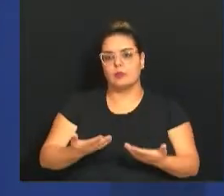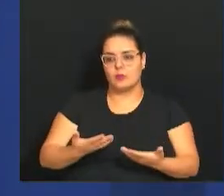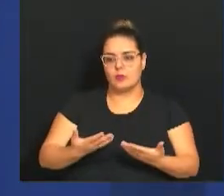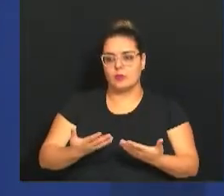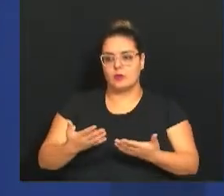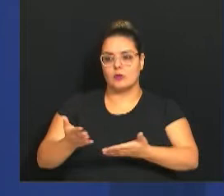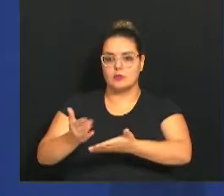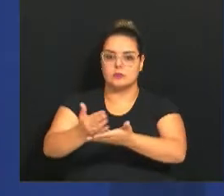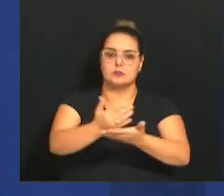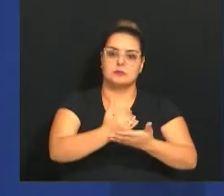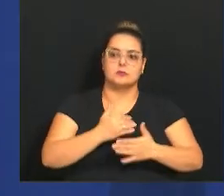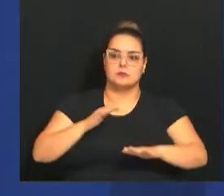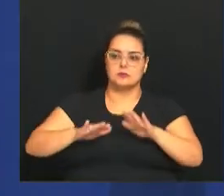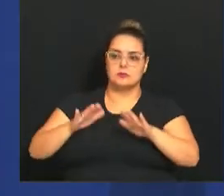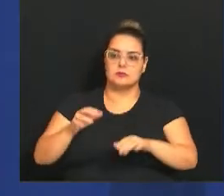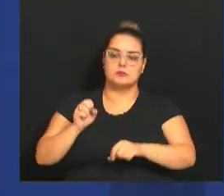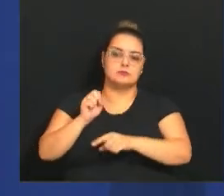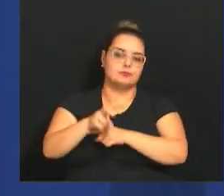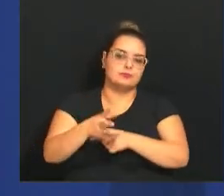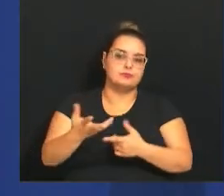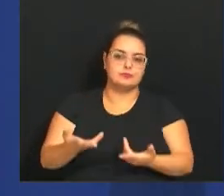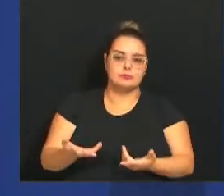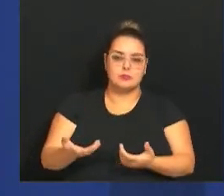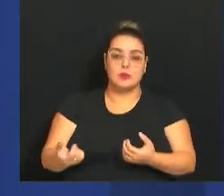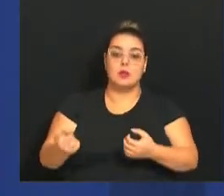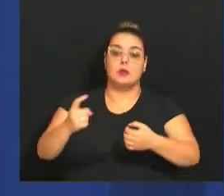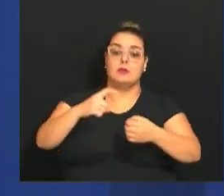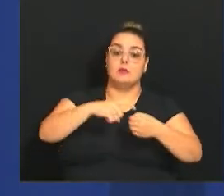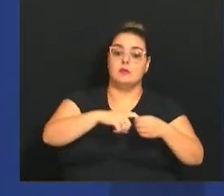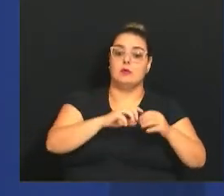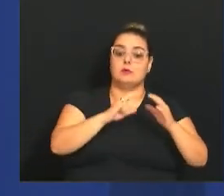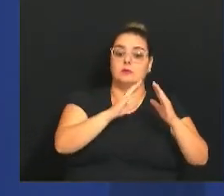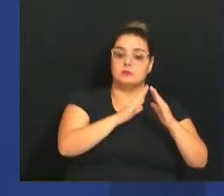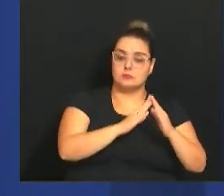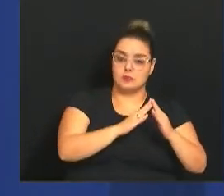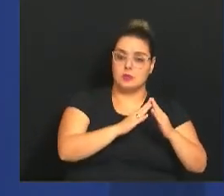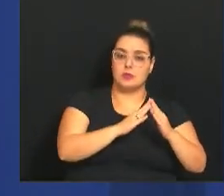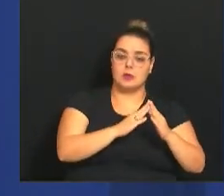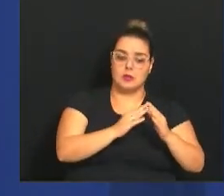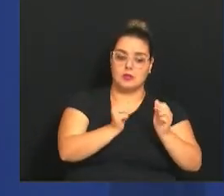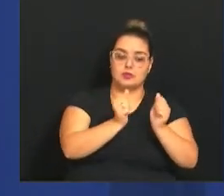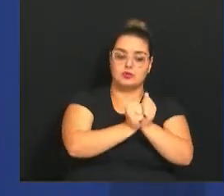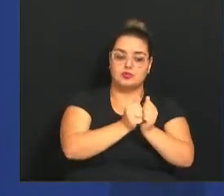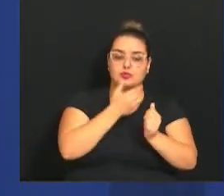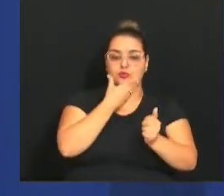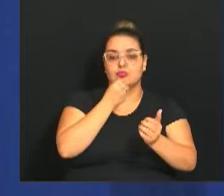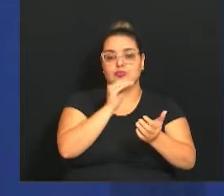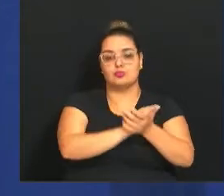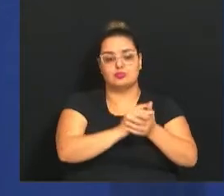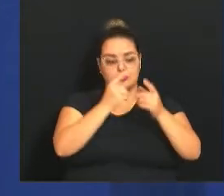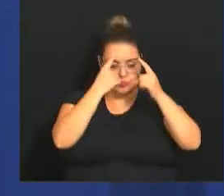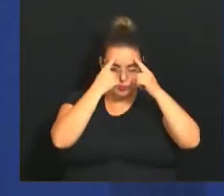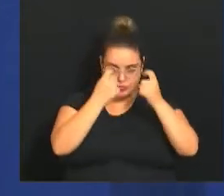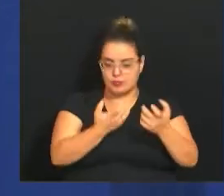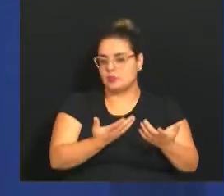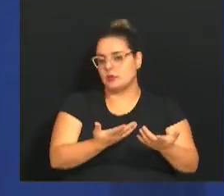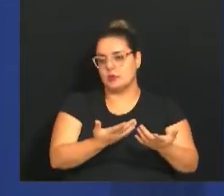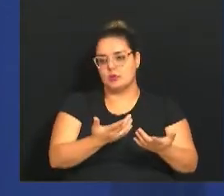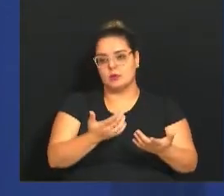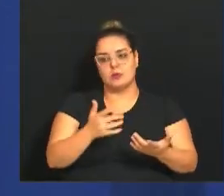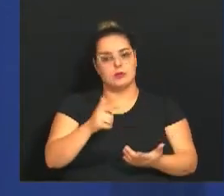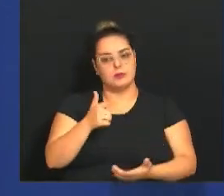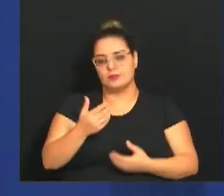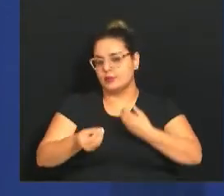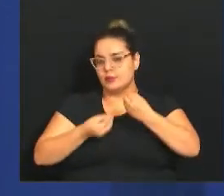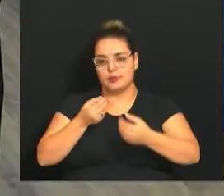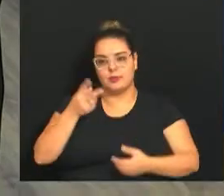acolhimento, muitas vezes uma vaga. E aí elas voltam para casa com seus agressores, e aí, muitas vezes, ela não sobra para contar a história.